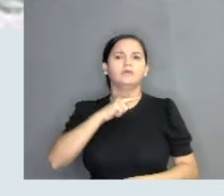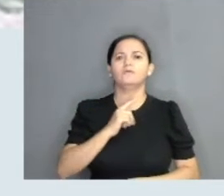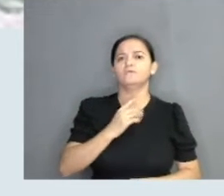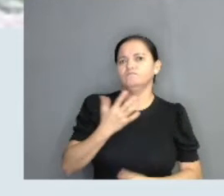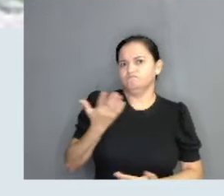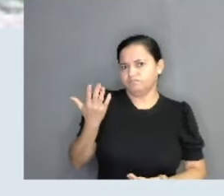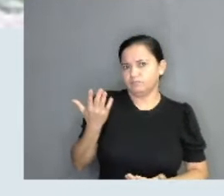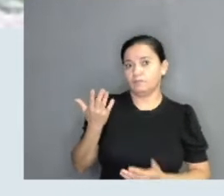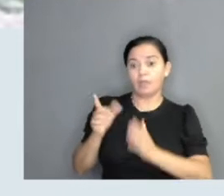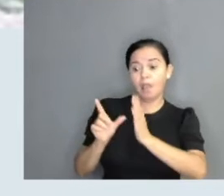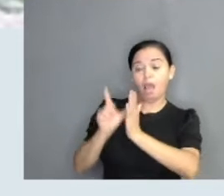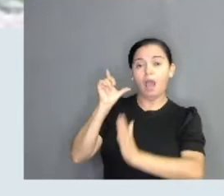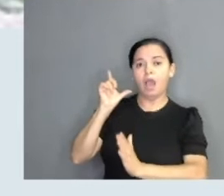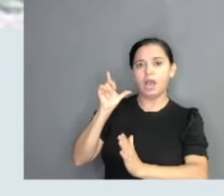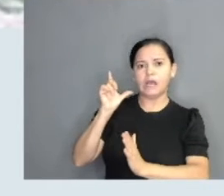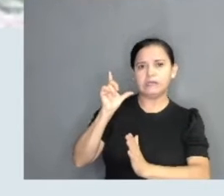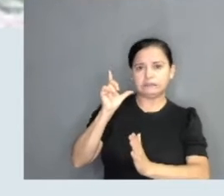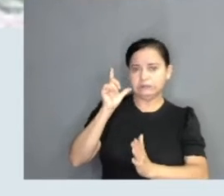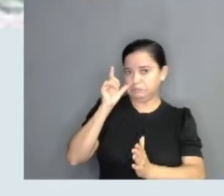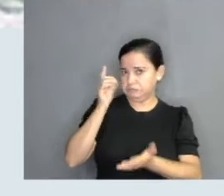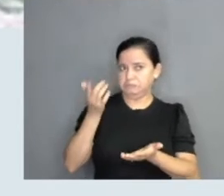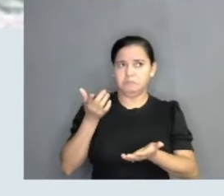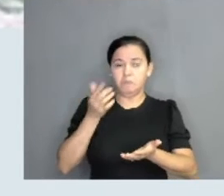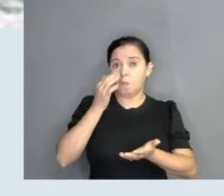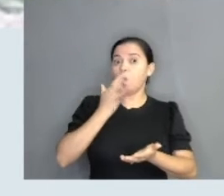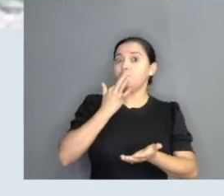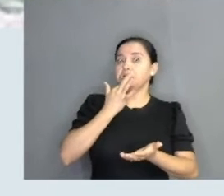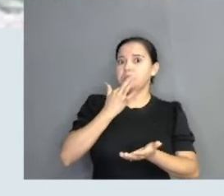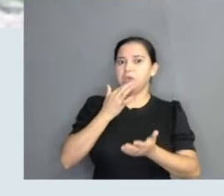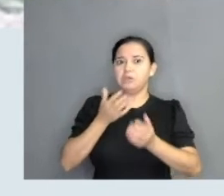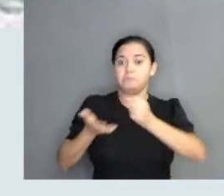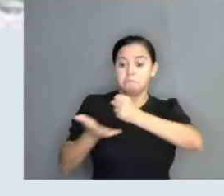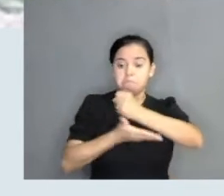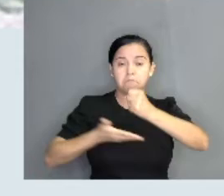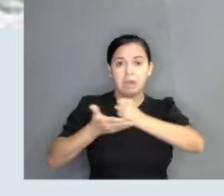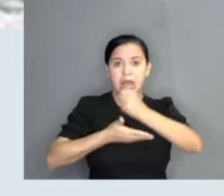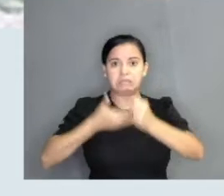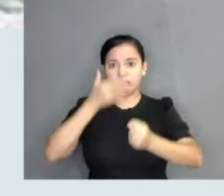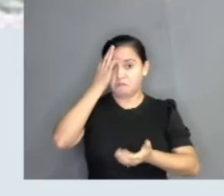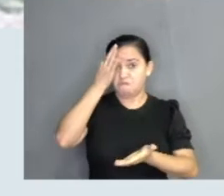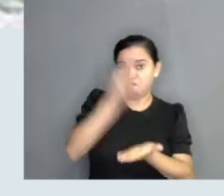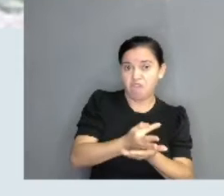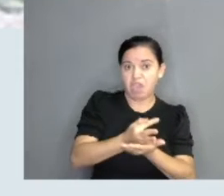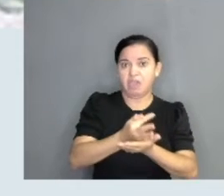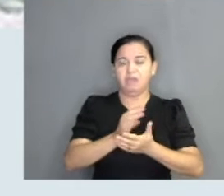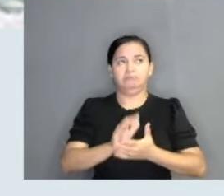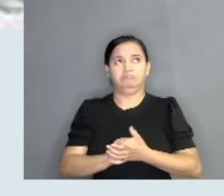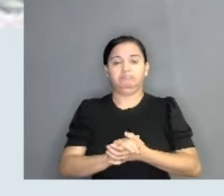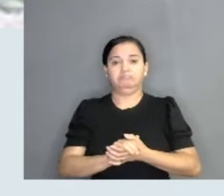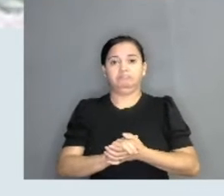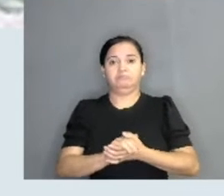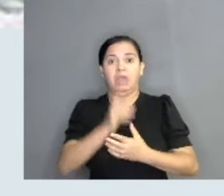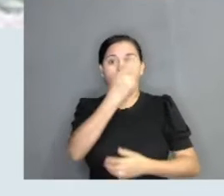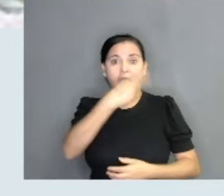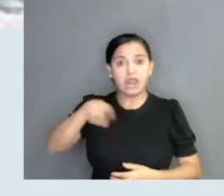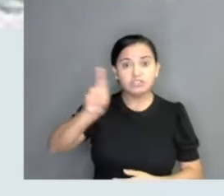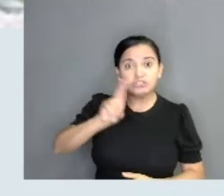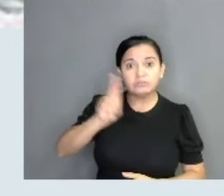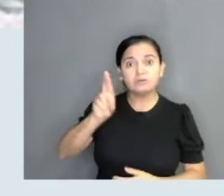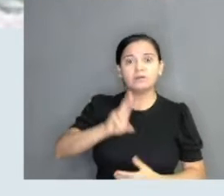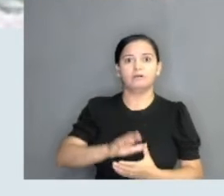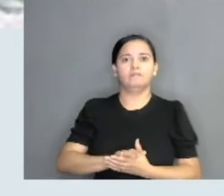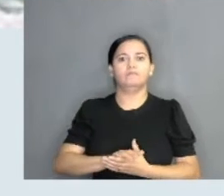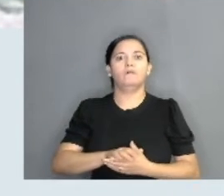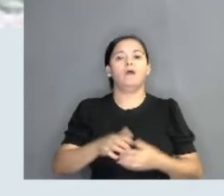baseado na fé, na religiosidade, estaria sendo transferido para o homem